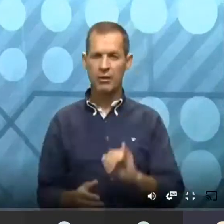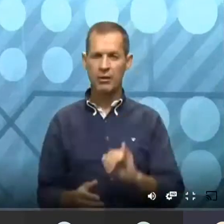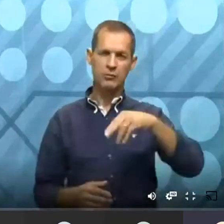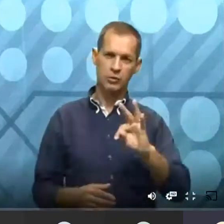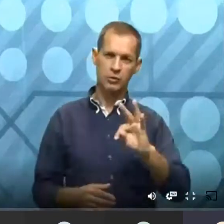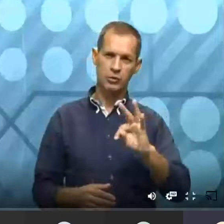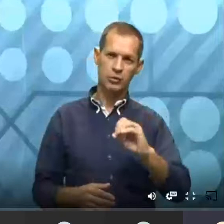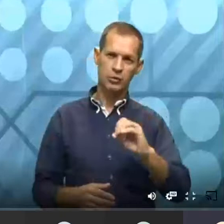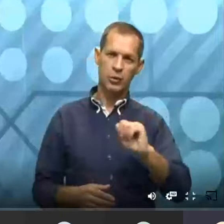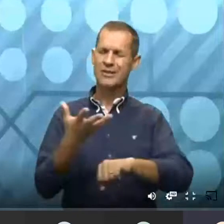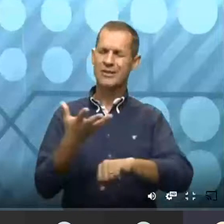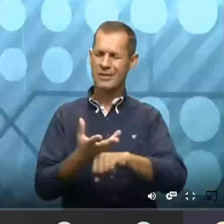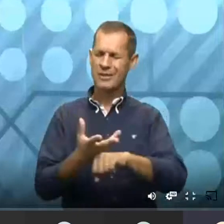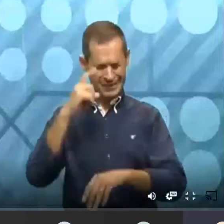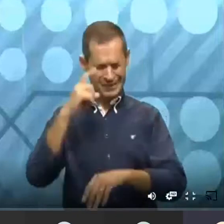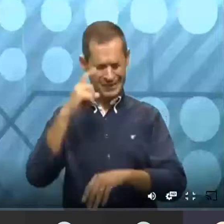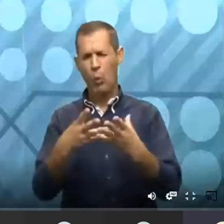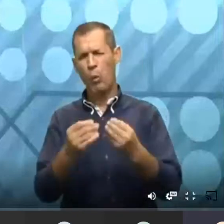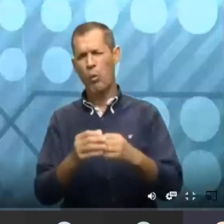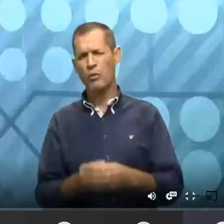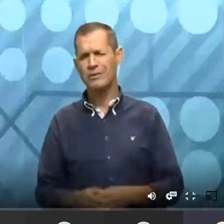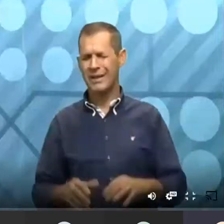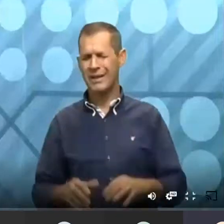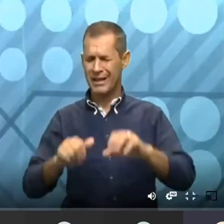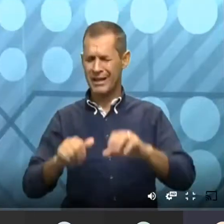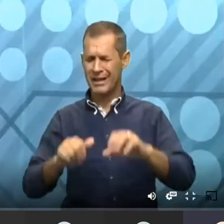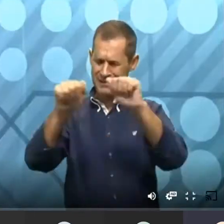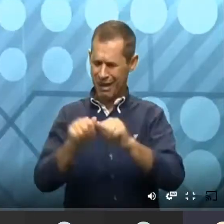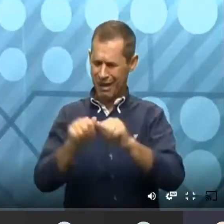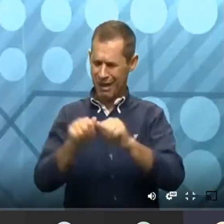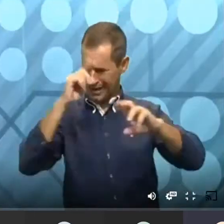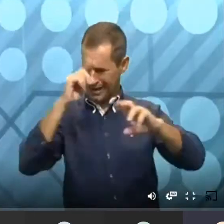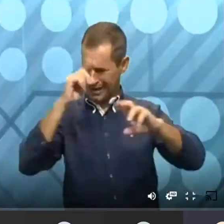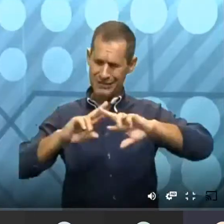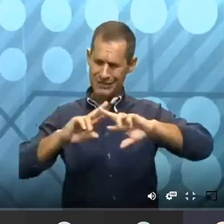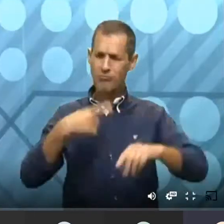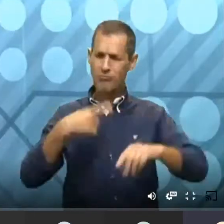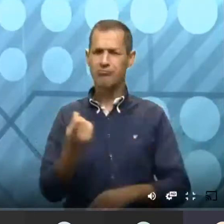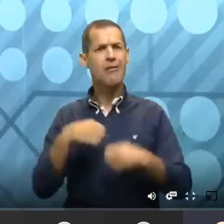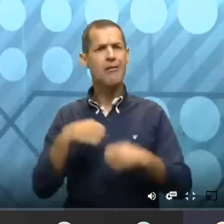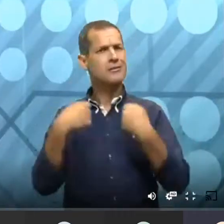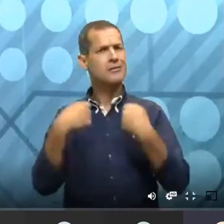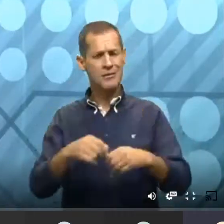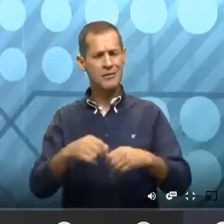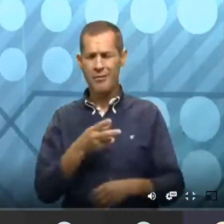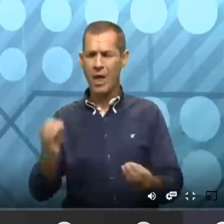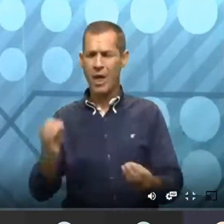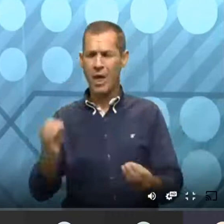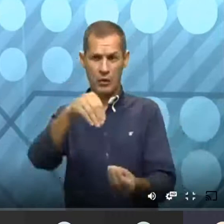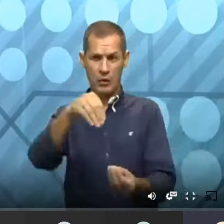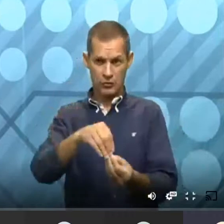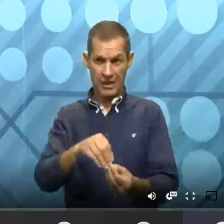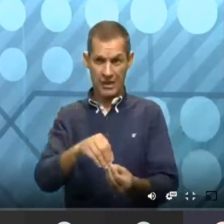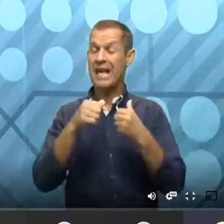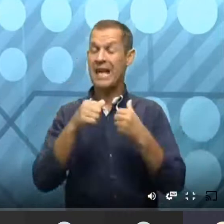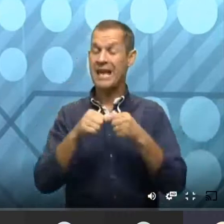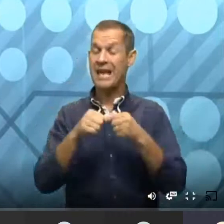uma disciplina extremamente complicada, com muitas figuras, com muitas ideias, e a gente precisa